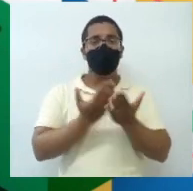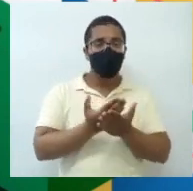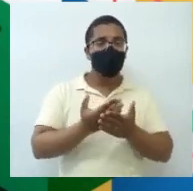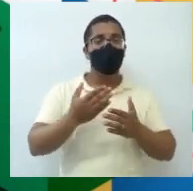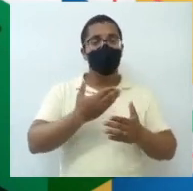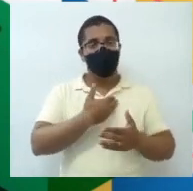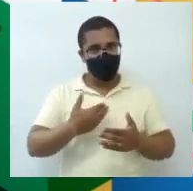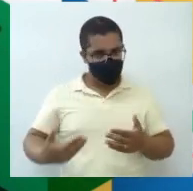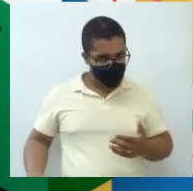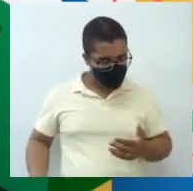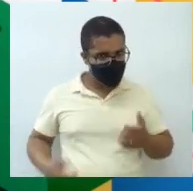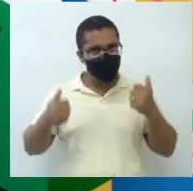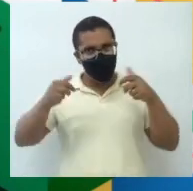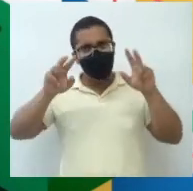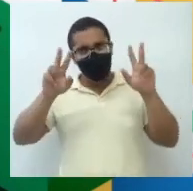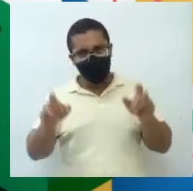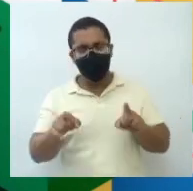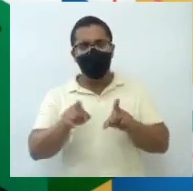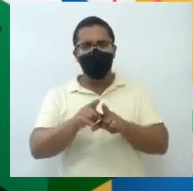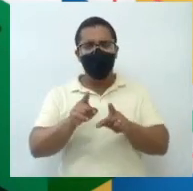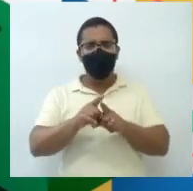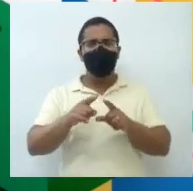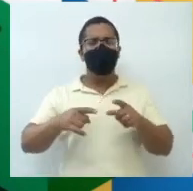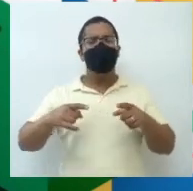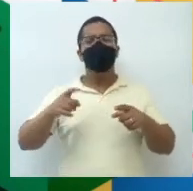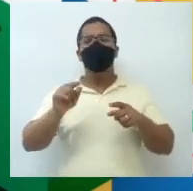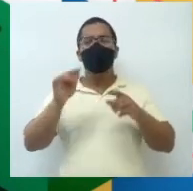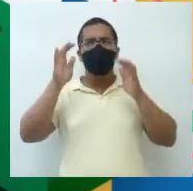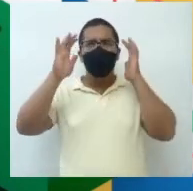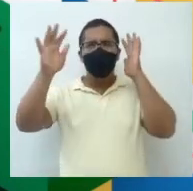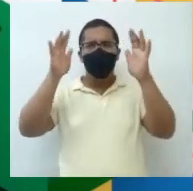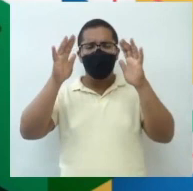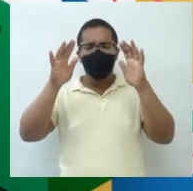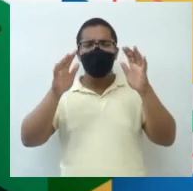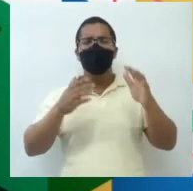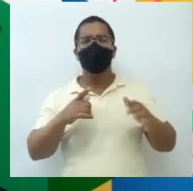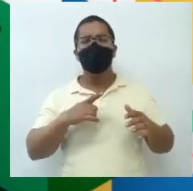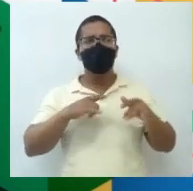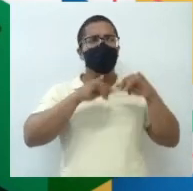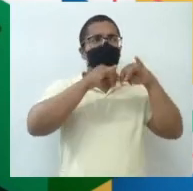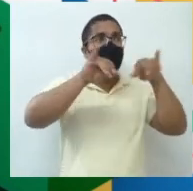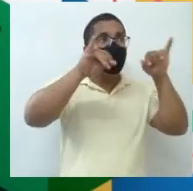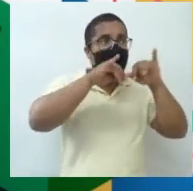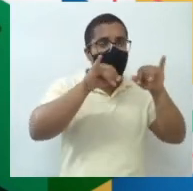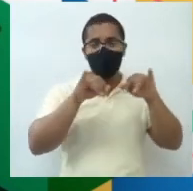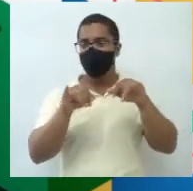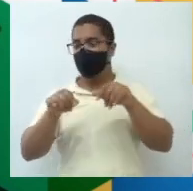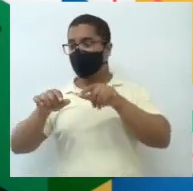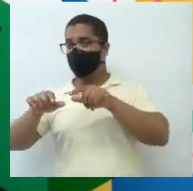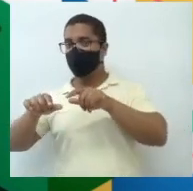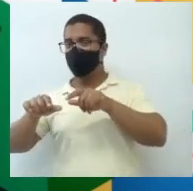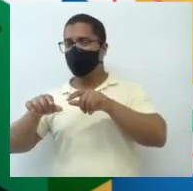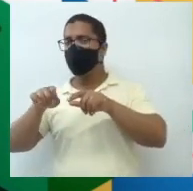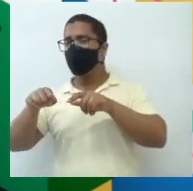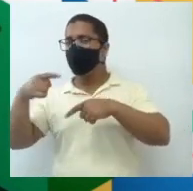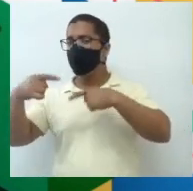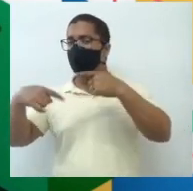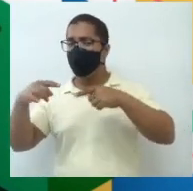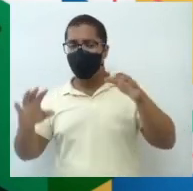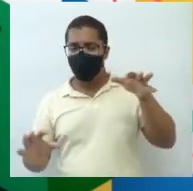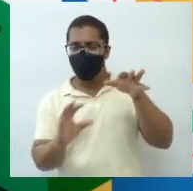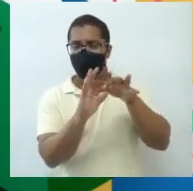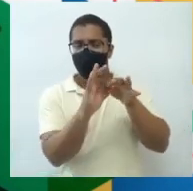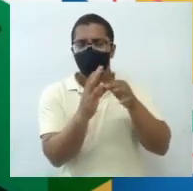ele faz uma reflexão sobre a opinião pública é a relação entre a mídia política e o que seria